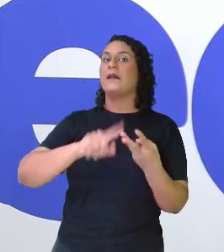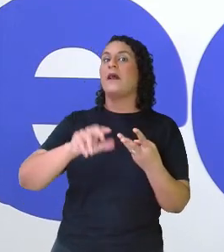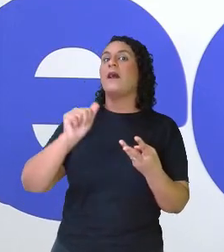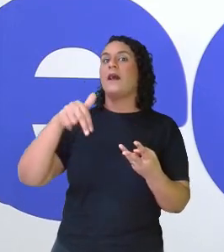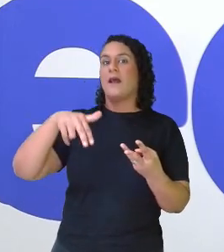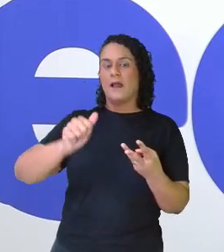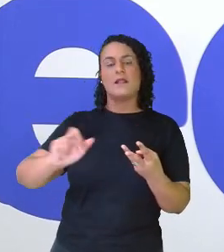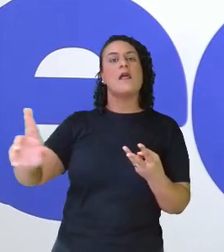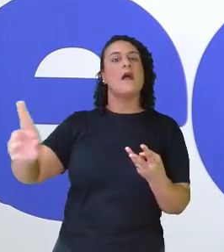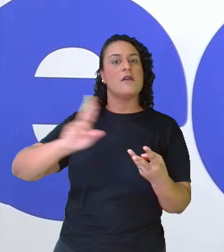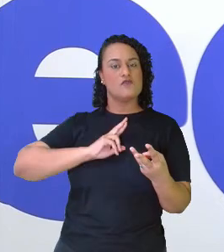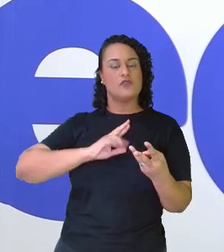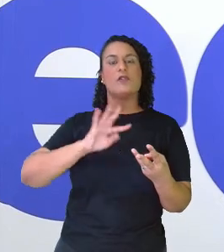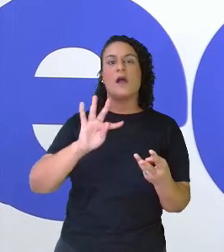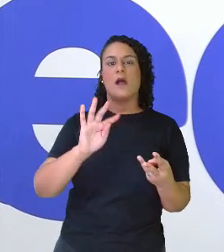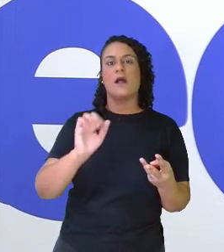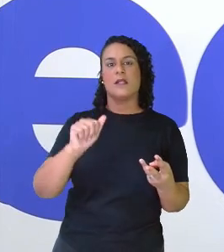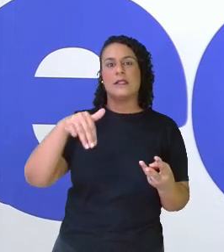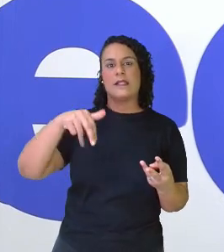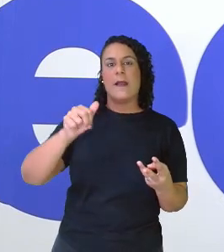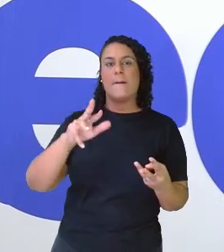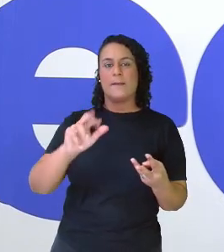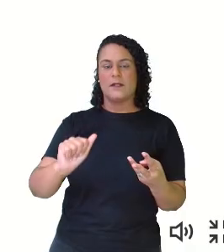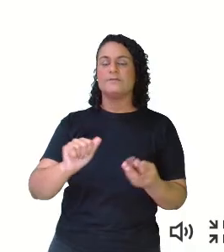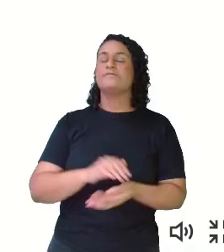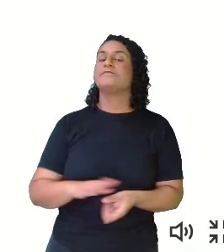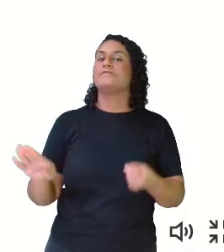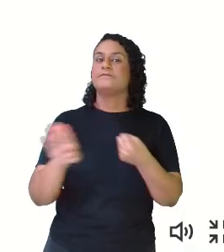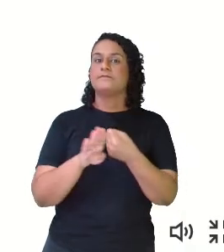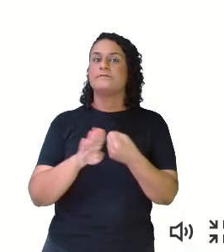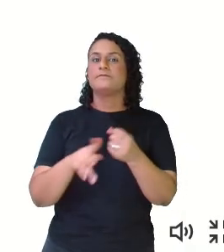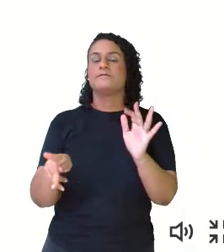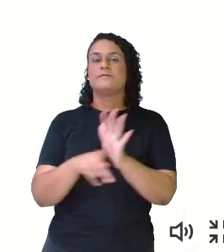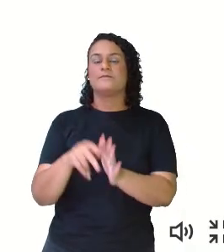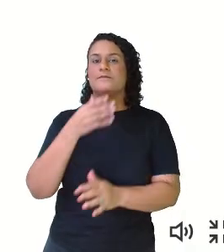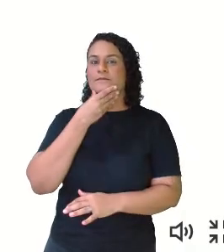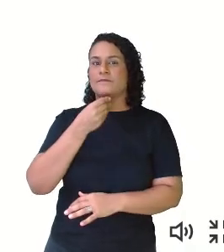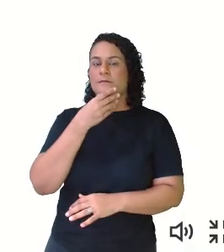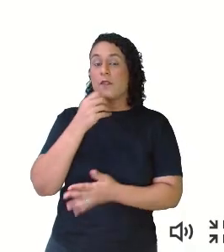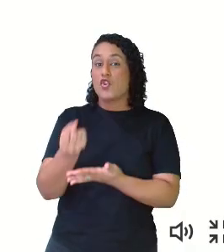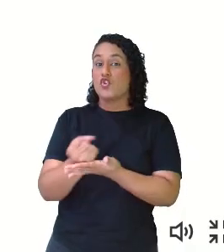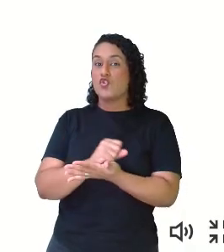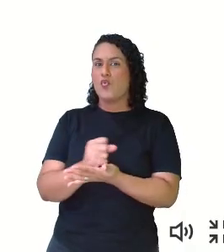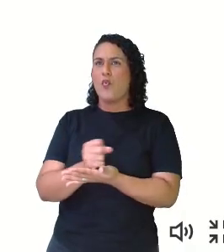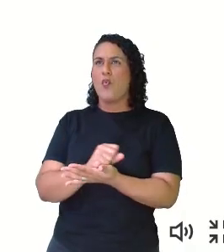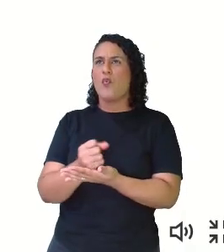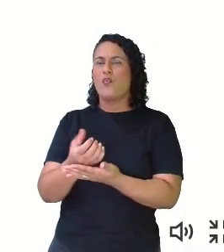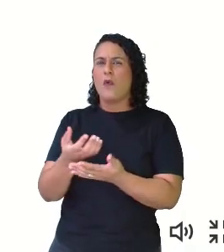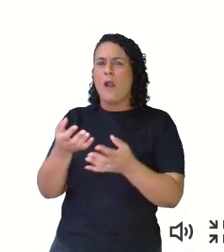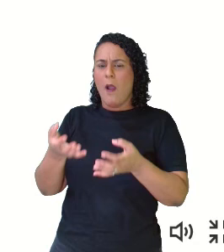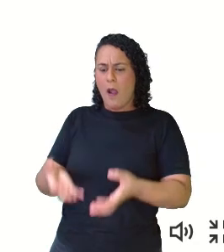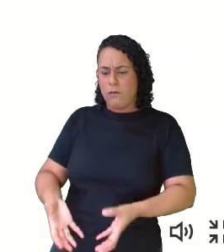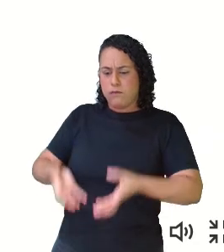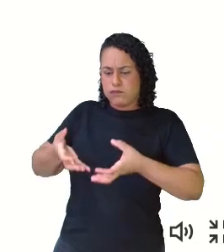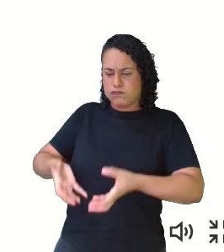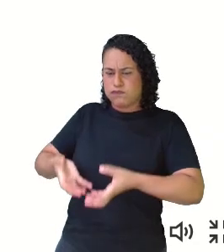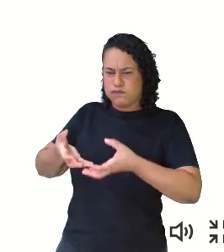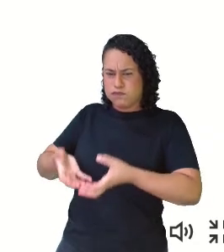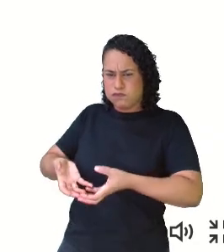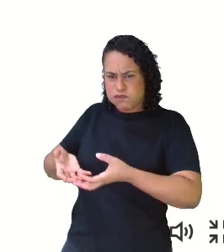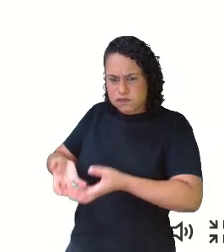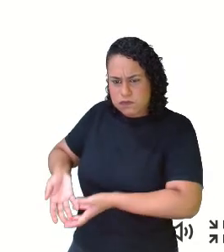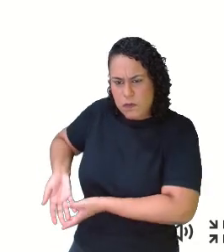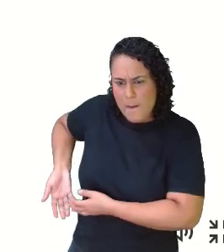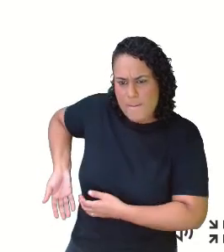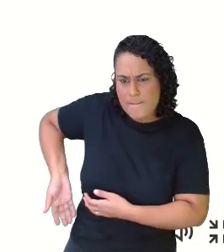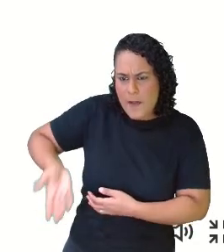respondeu tâmara. Vamos lá. Substantivo masculino. Jogo que consiste em lançar uma bola pesada por um corredor com o